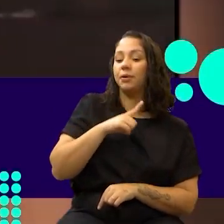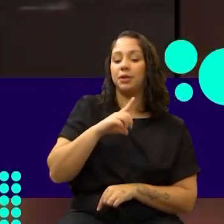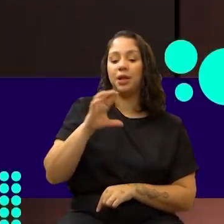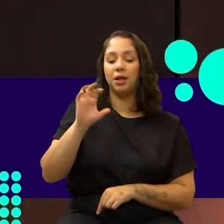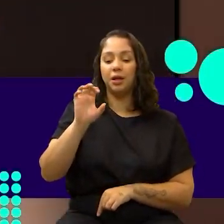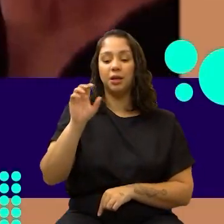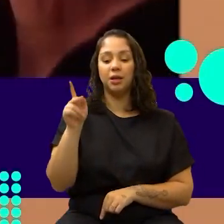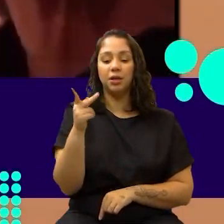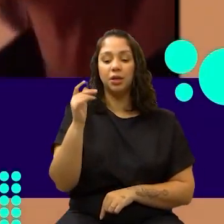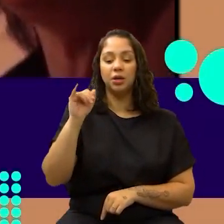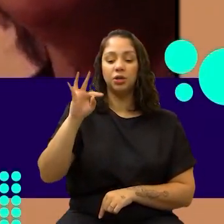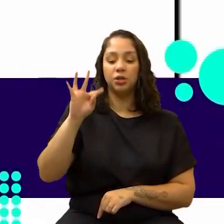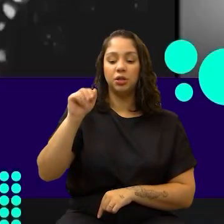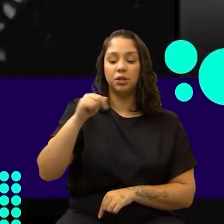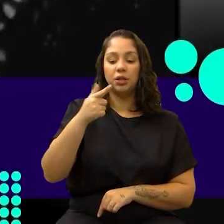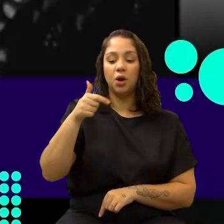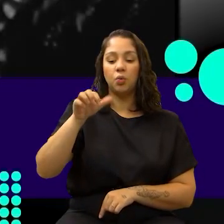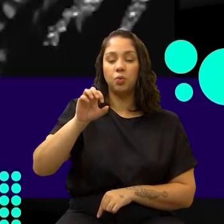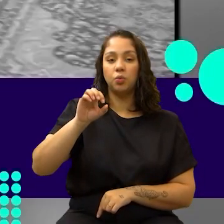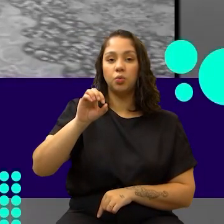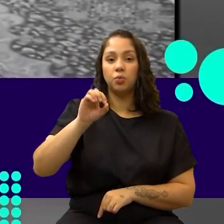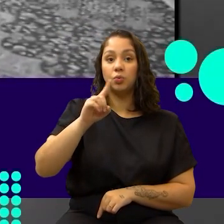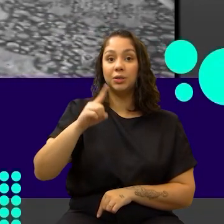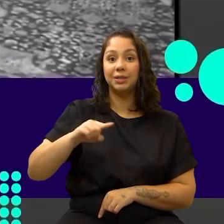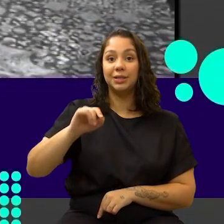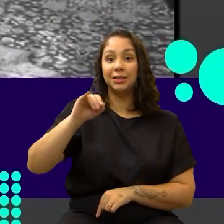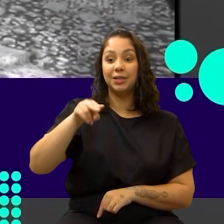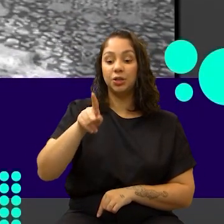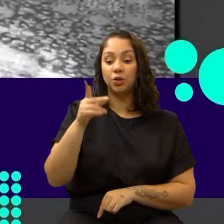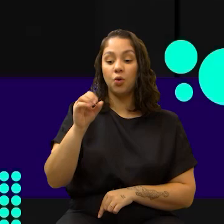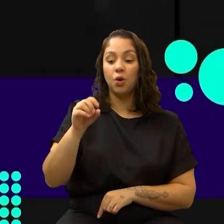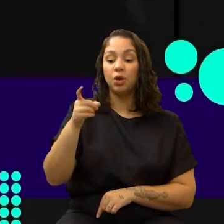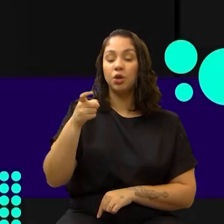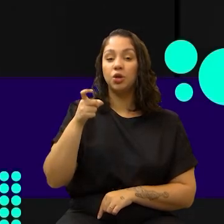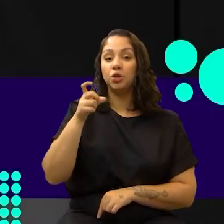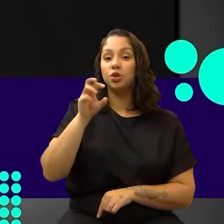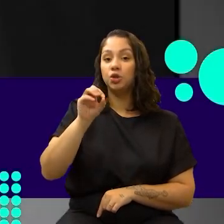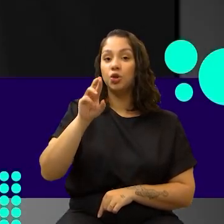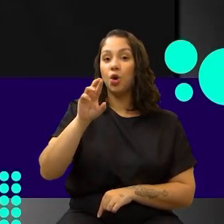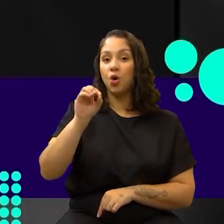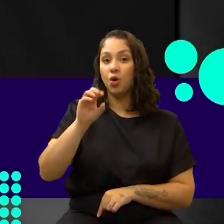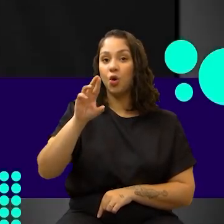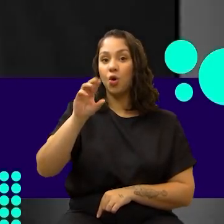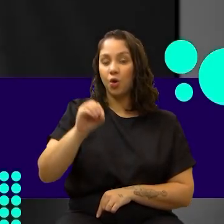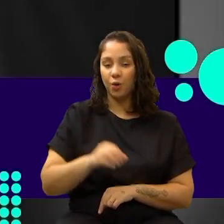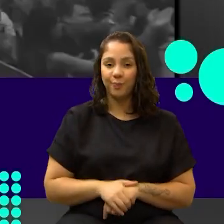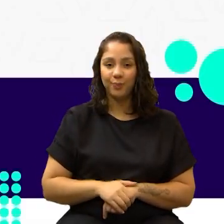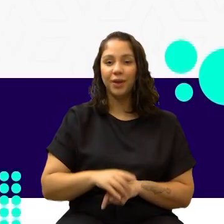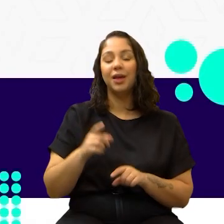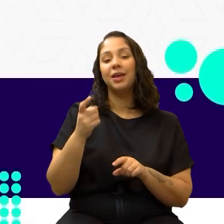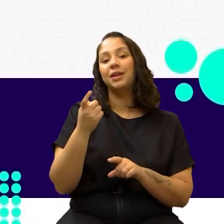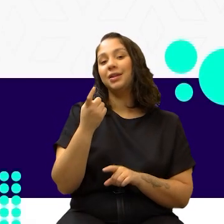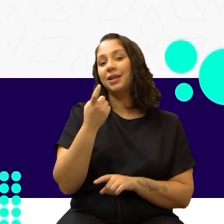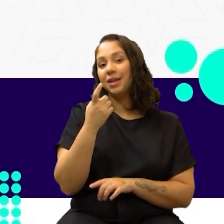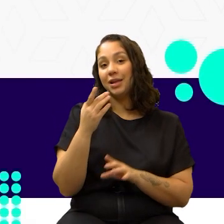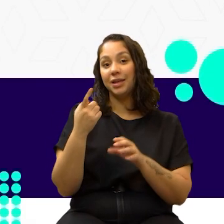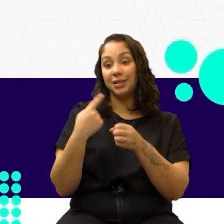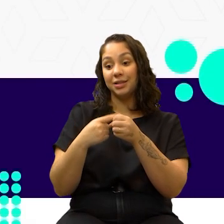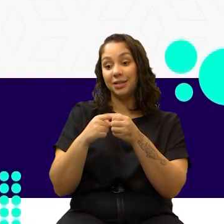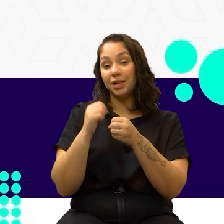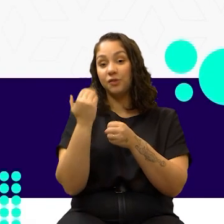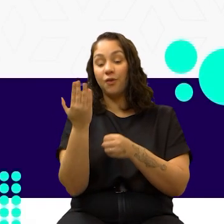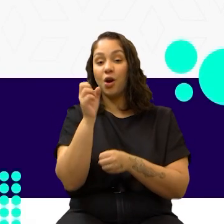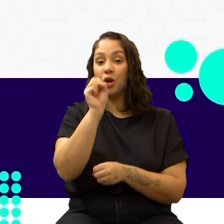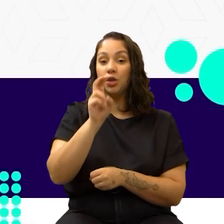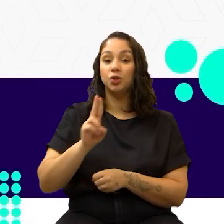Neste sábado tem Chitãozinho e Chororó no The Royal Palm Hall a partir das 8 horas da noite. E aqui na cidade ao